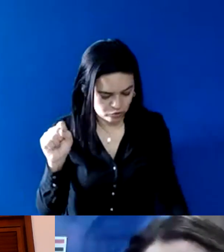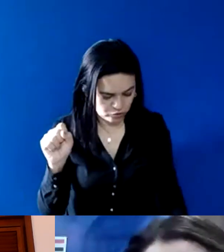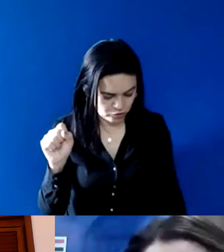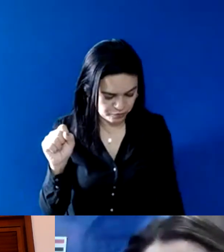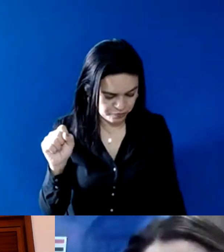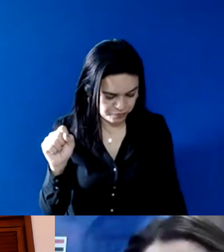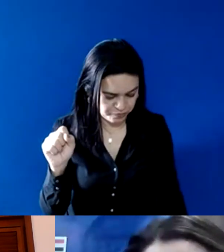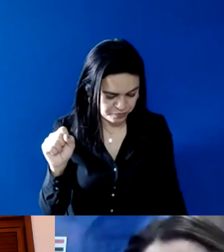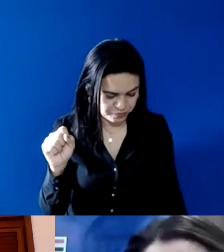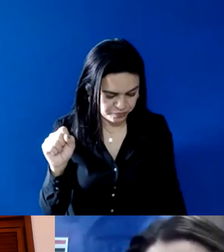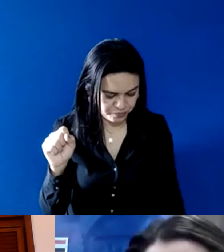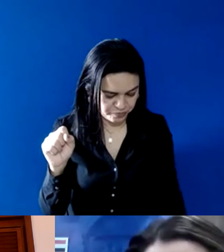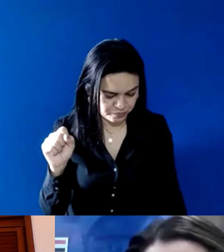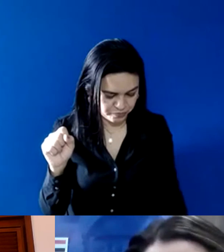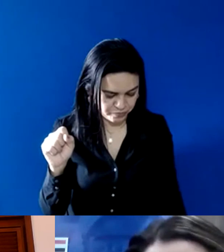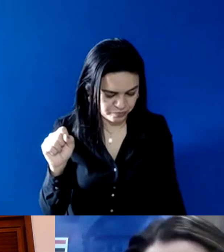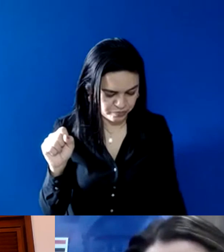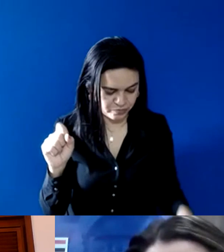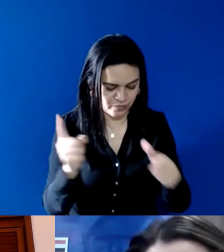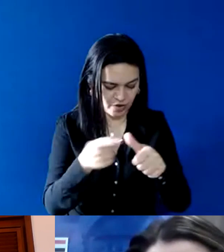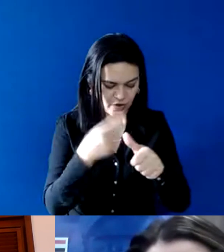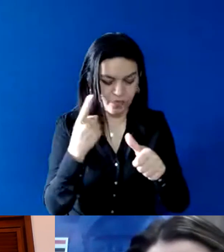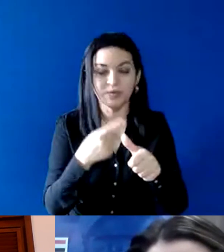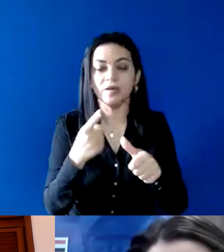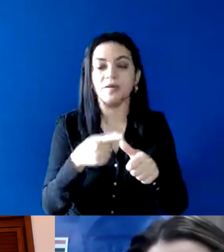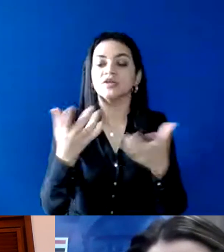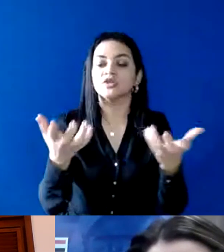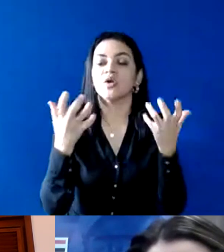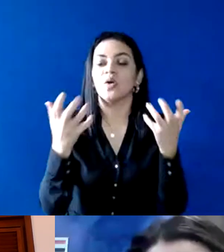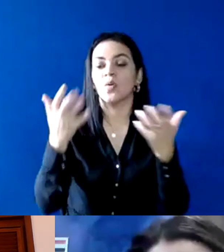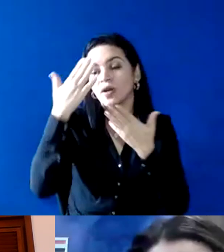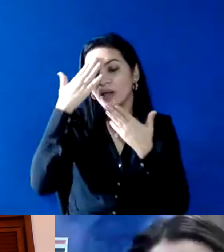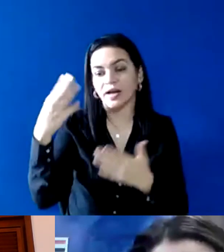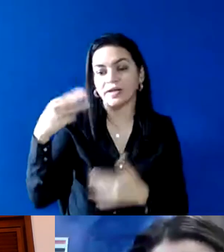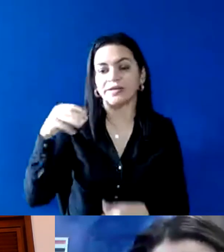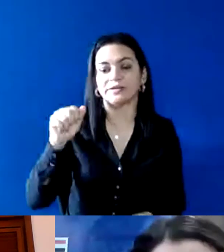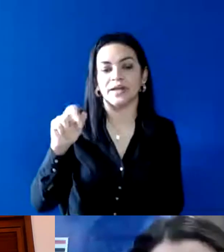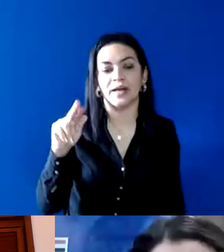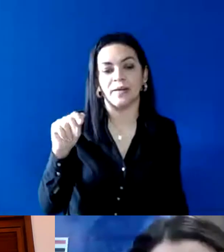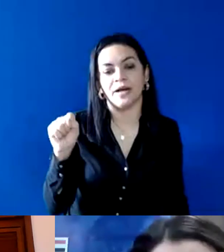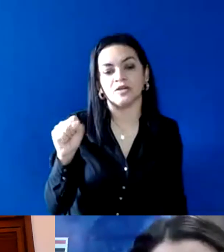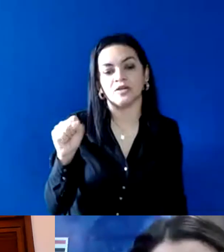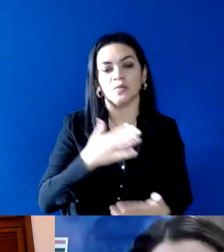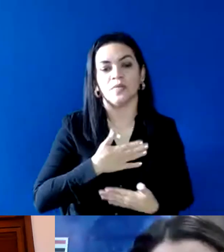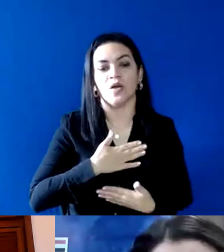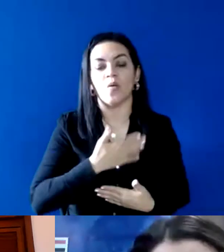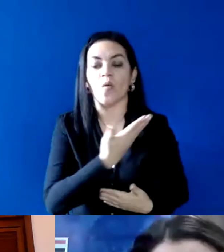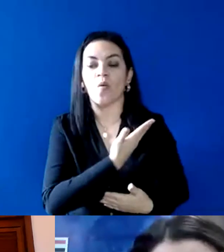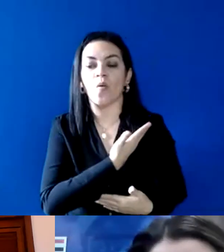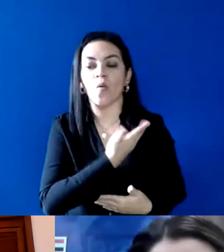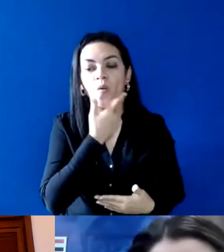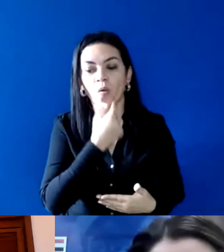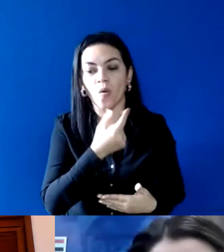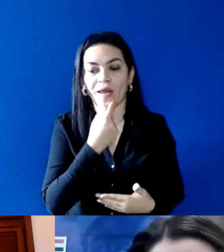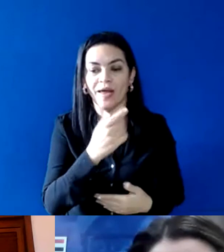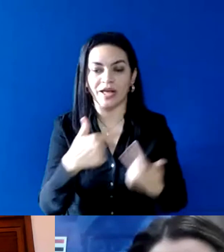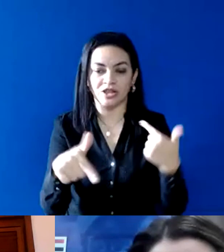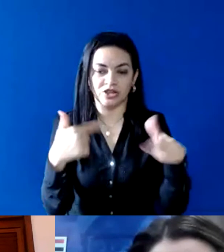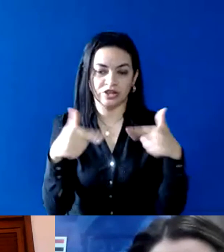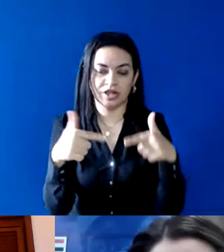Então, primeiramente, eu queria assim, agradecer a Marcos, meu colega de trabalho. Dr. Marcos, ele